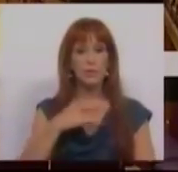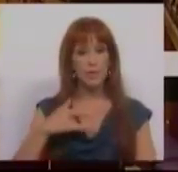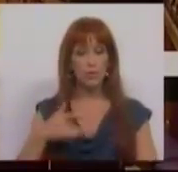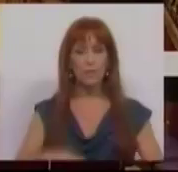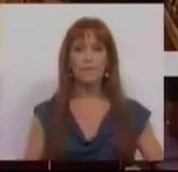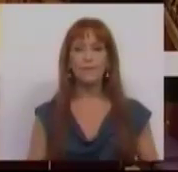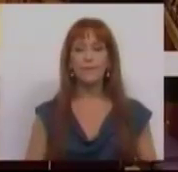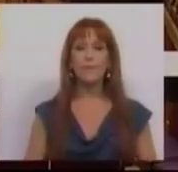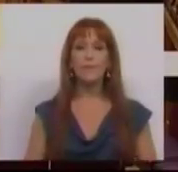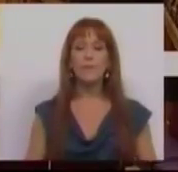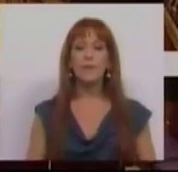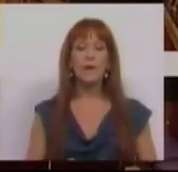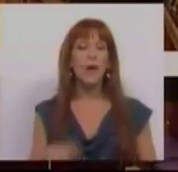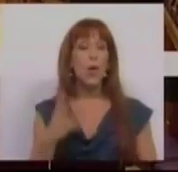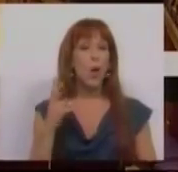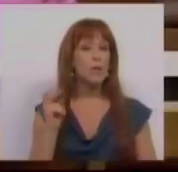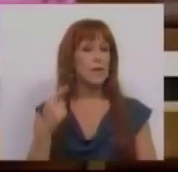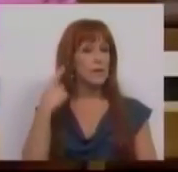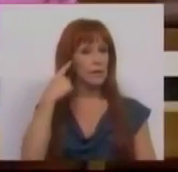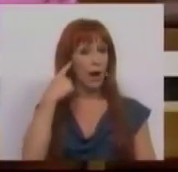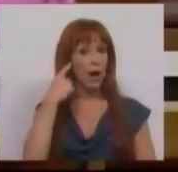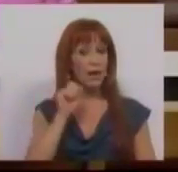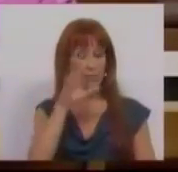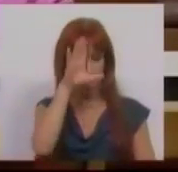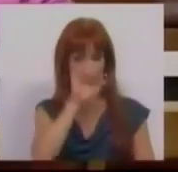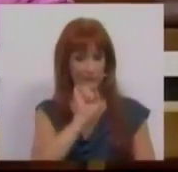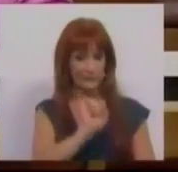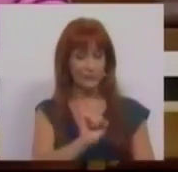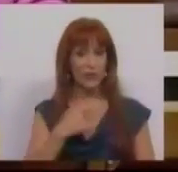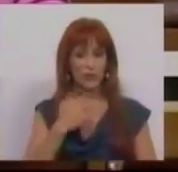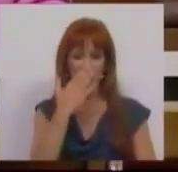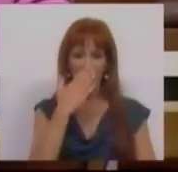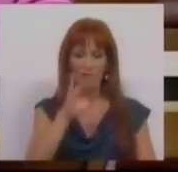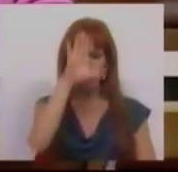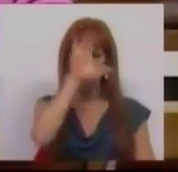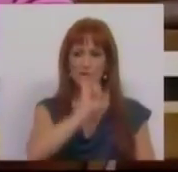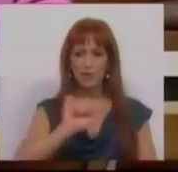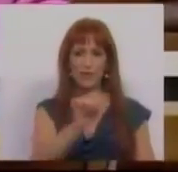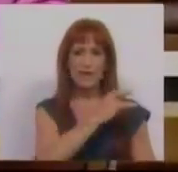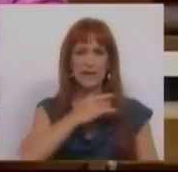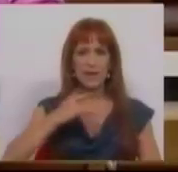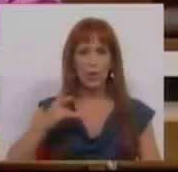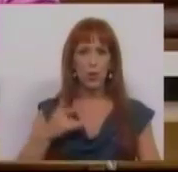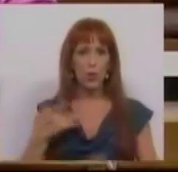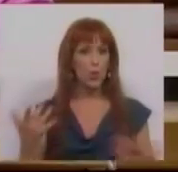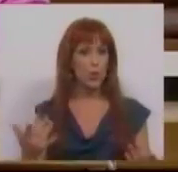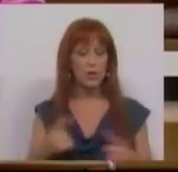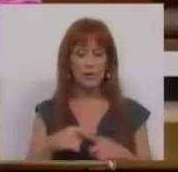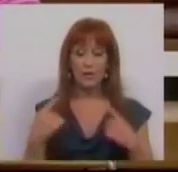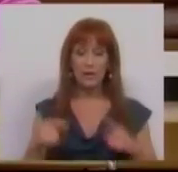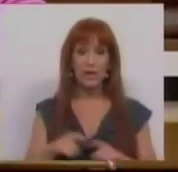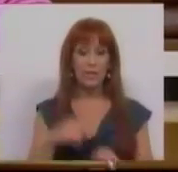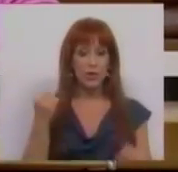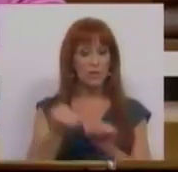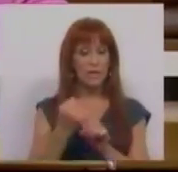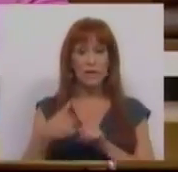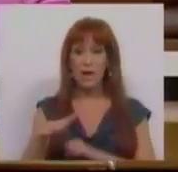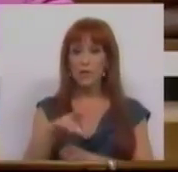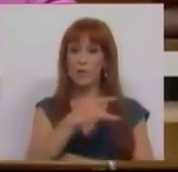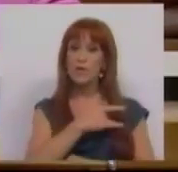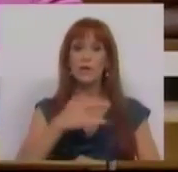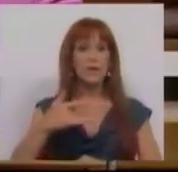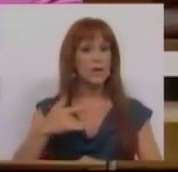Macedo, passados 4 anos do seu mandato à frente do Ministério da Saúde, temos um Serviço